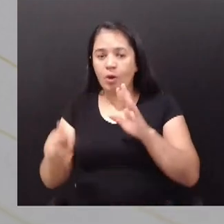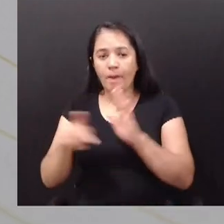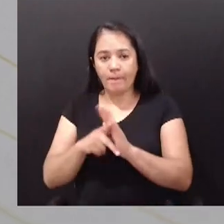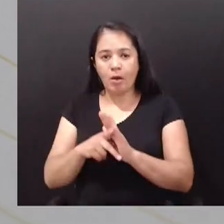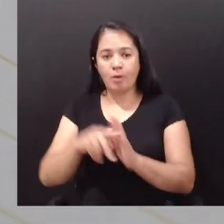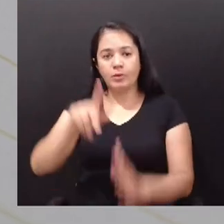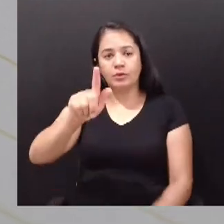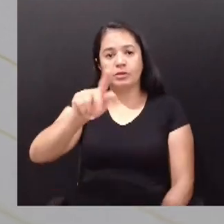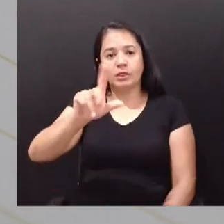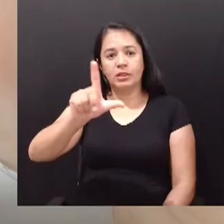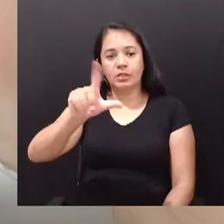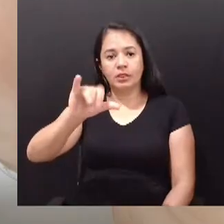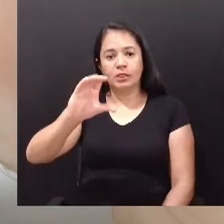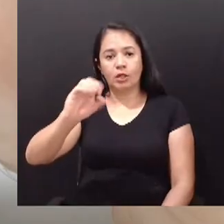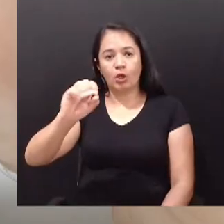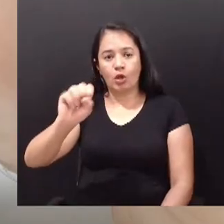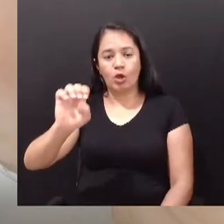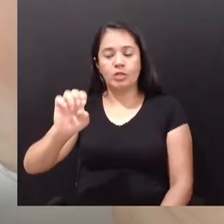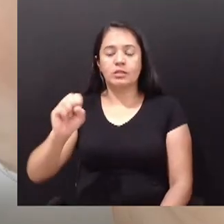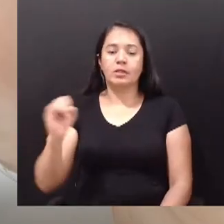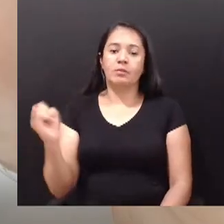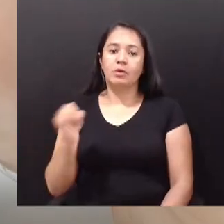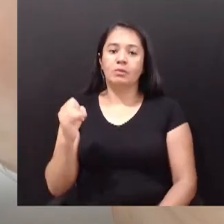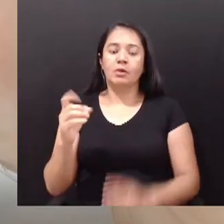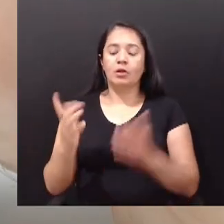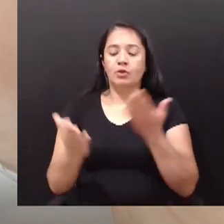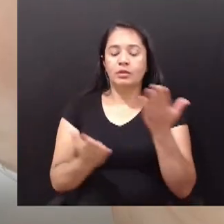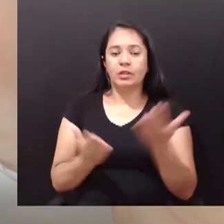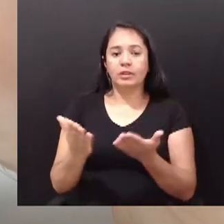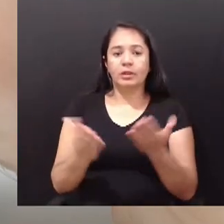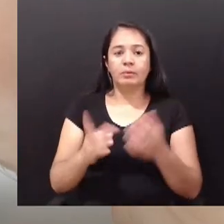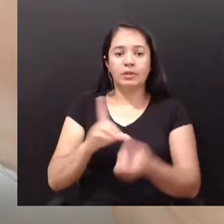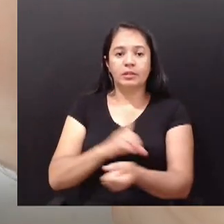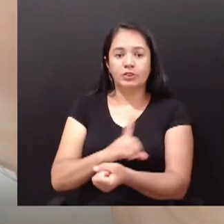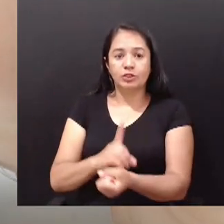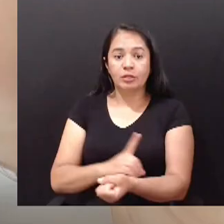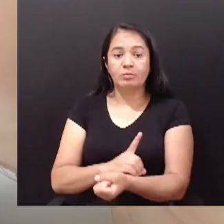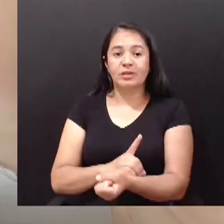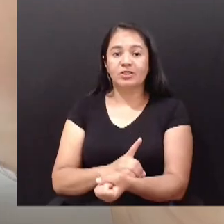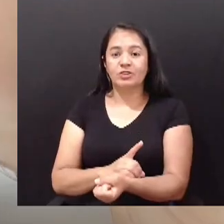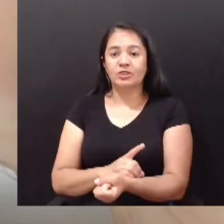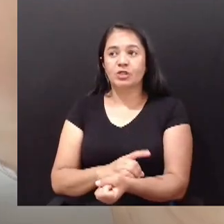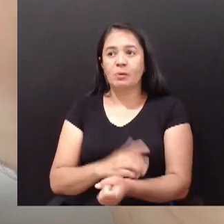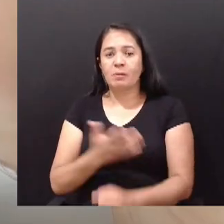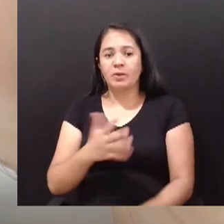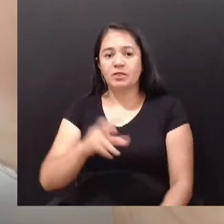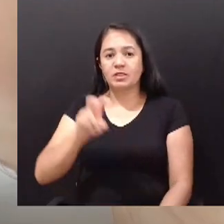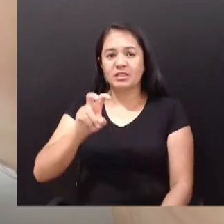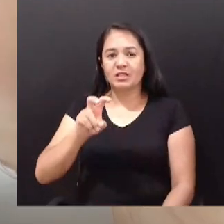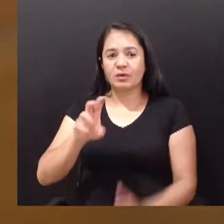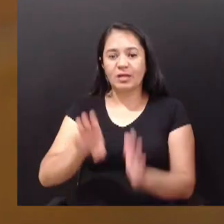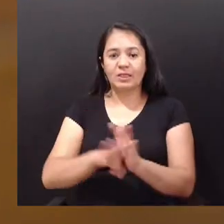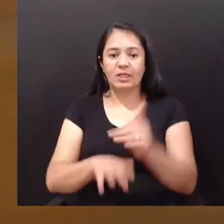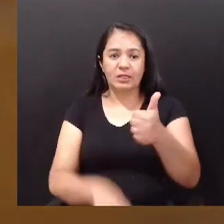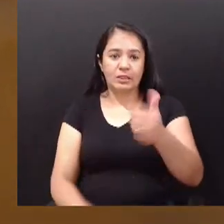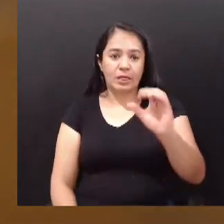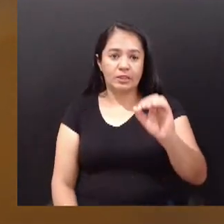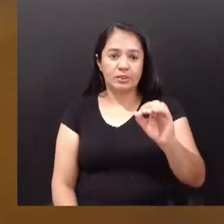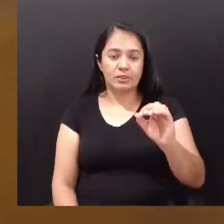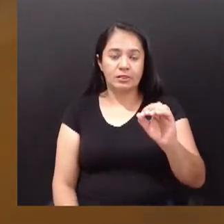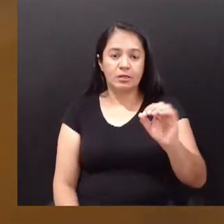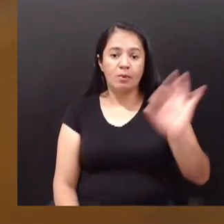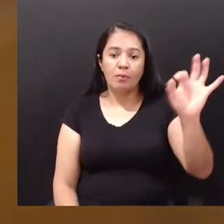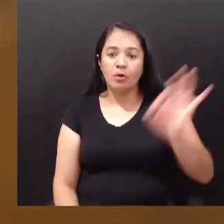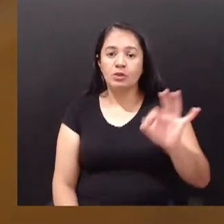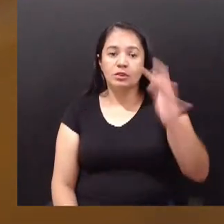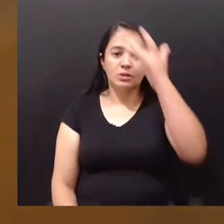da diabetes tipo 1, uma doença autoimune que atinge cerca de 5 a 10% dos diabéticos. Segundo a